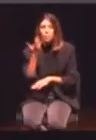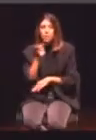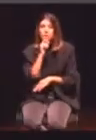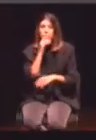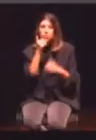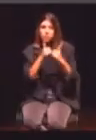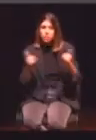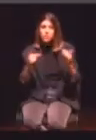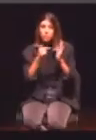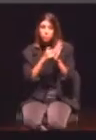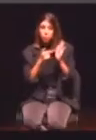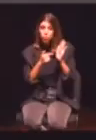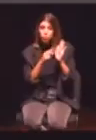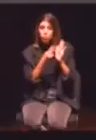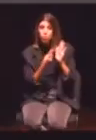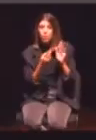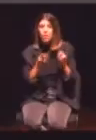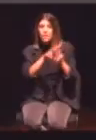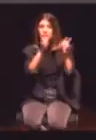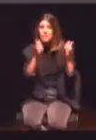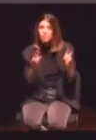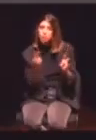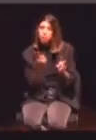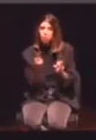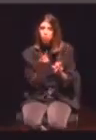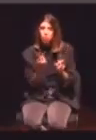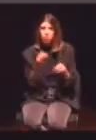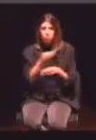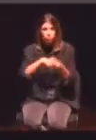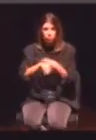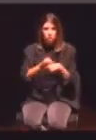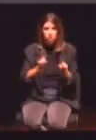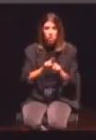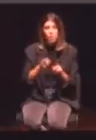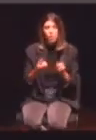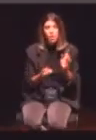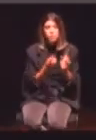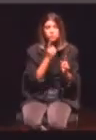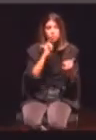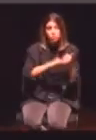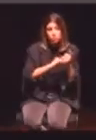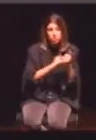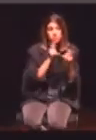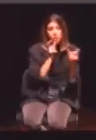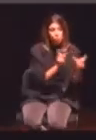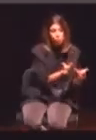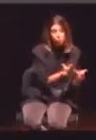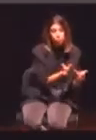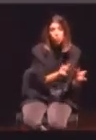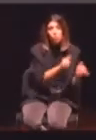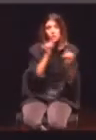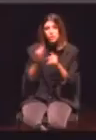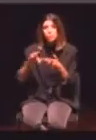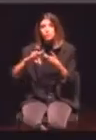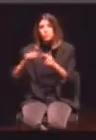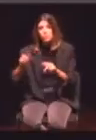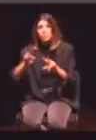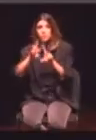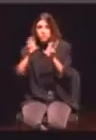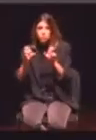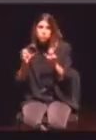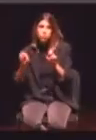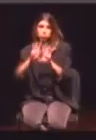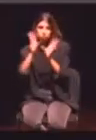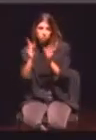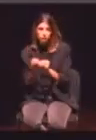este ponto, de forma a não misturar dois assuntos, ou seja, o fim da associação ao conceito de praga e o pelouro que deve tratar esta temática. No